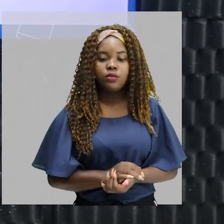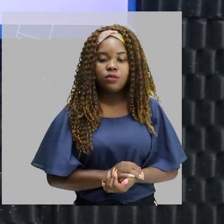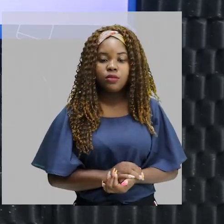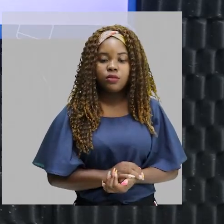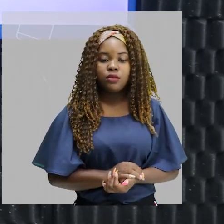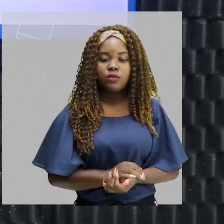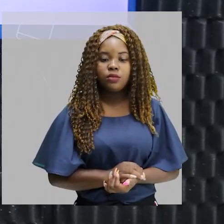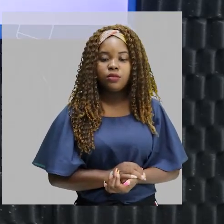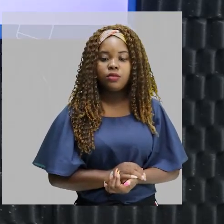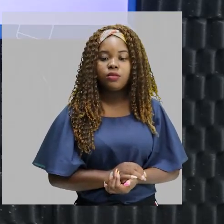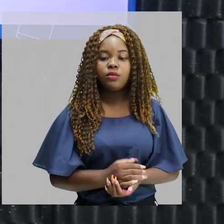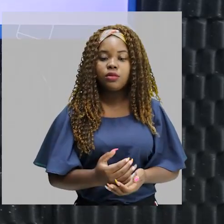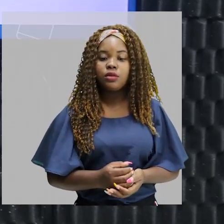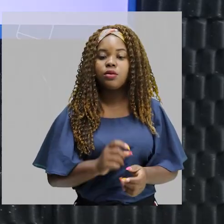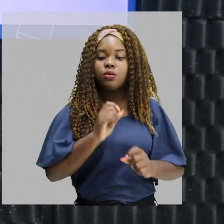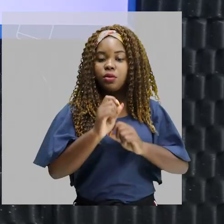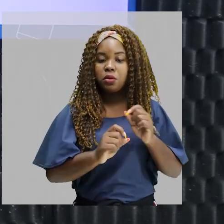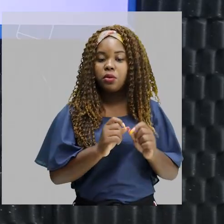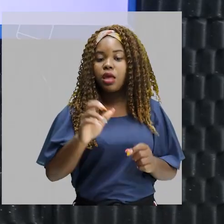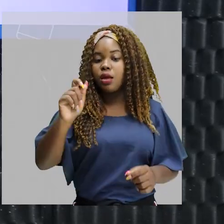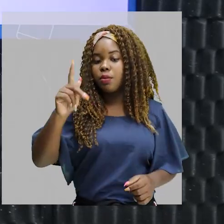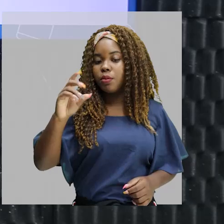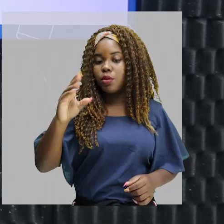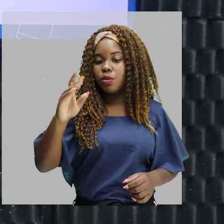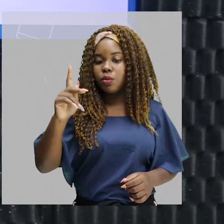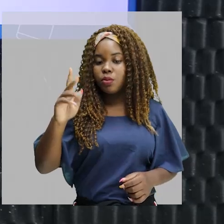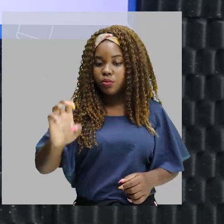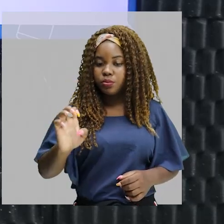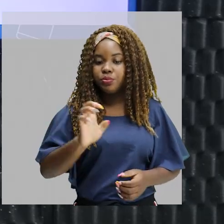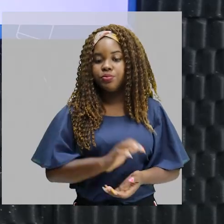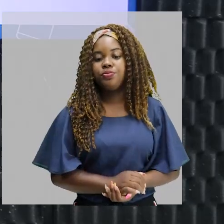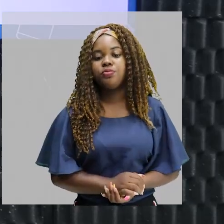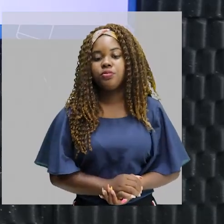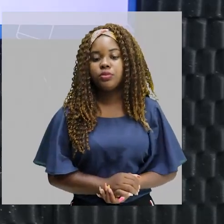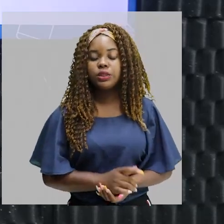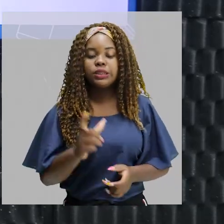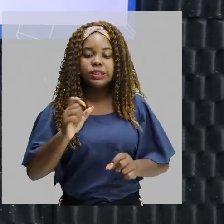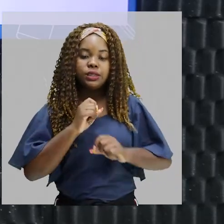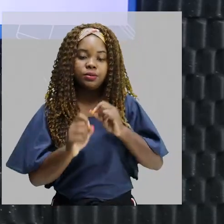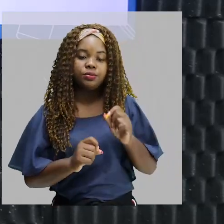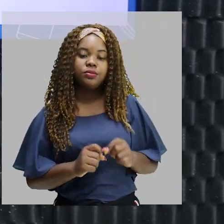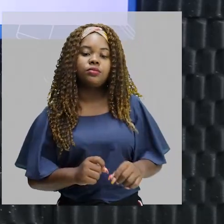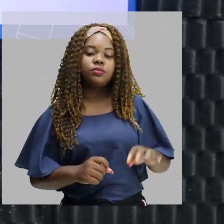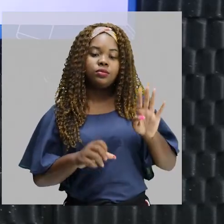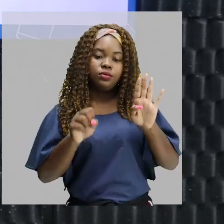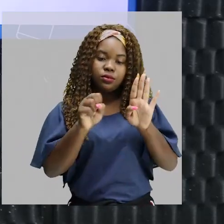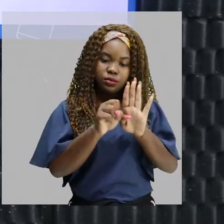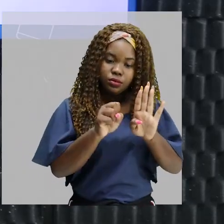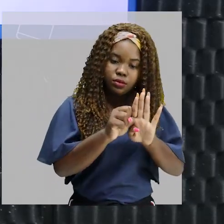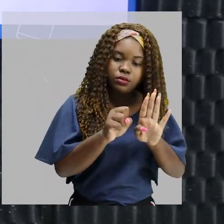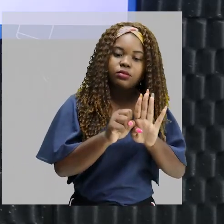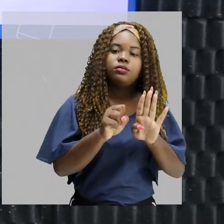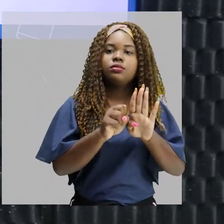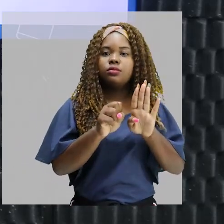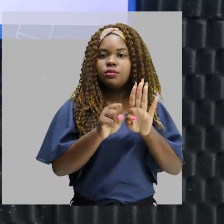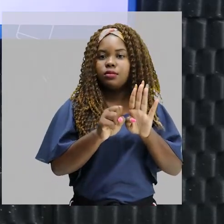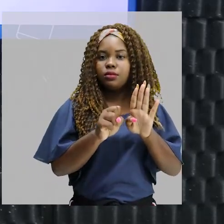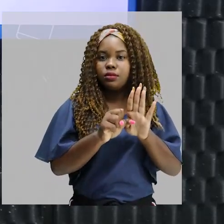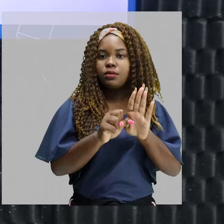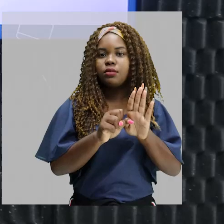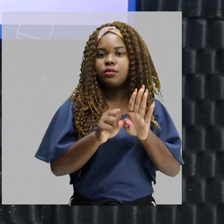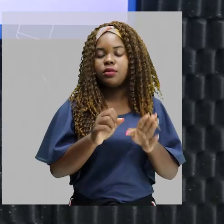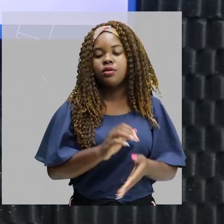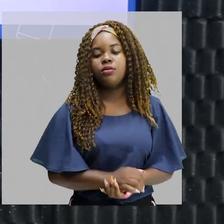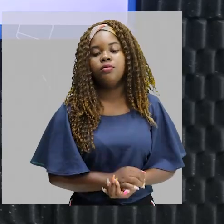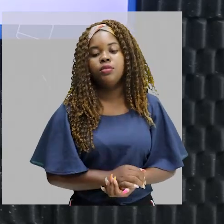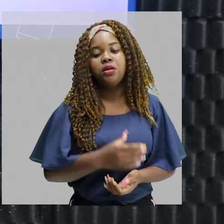Supressão de um ou mais fonema no final de uma palavra, quando estão diante de um substantivo masculino